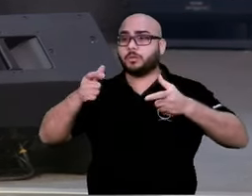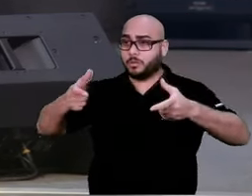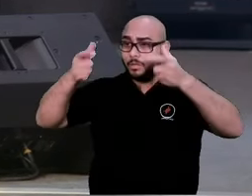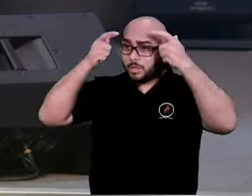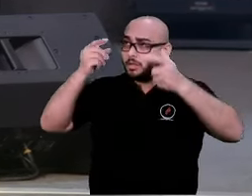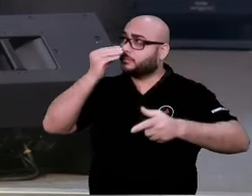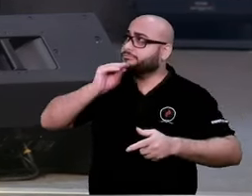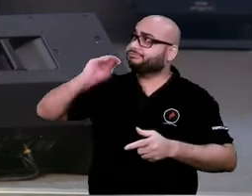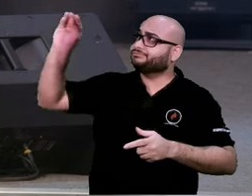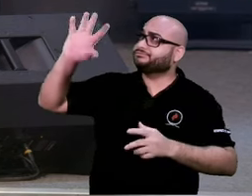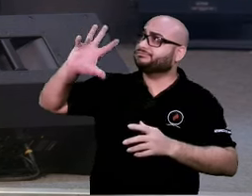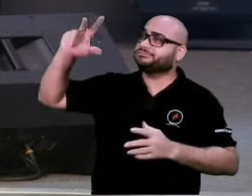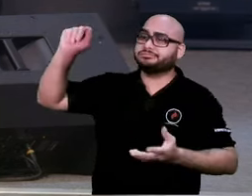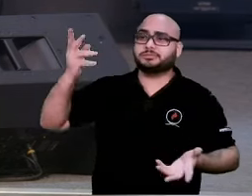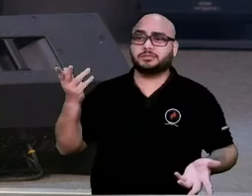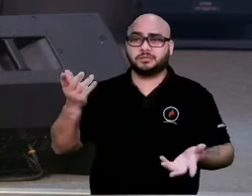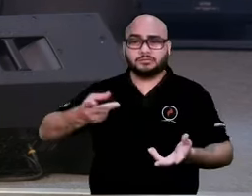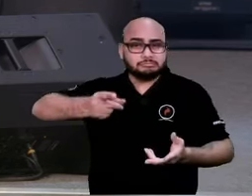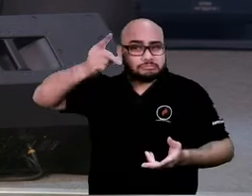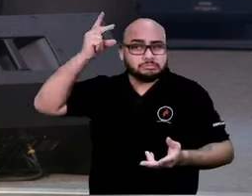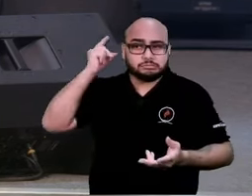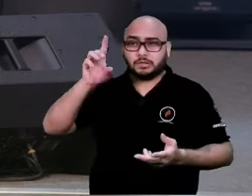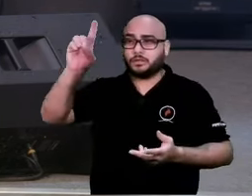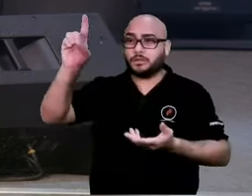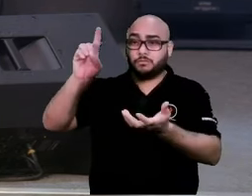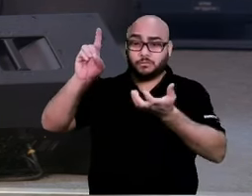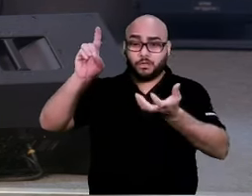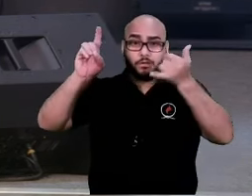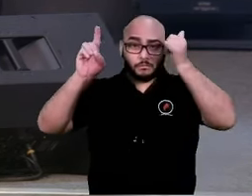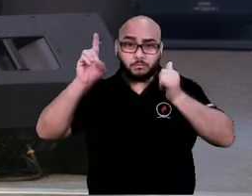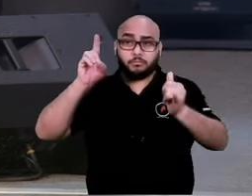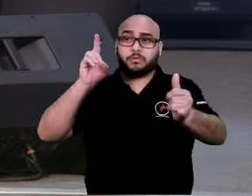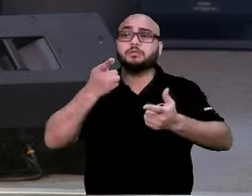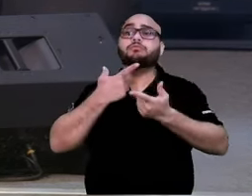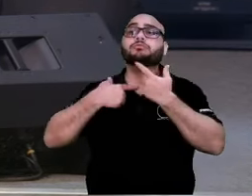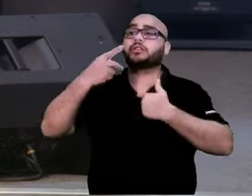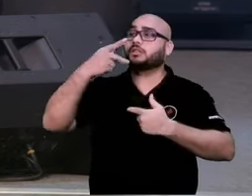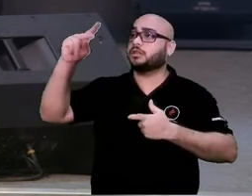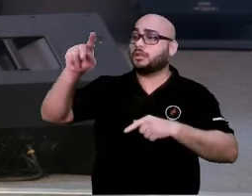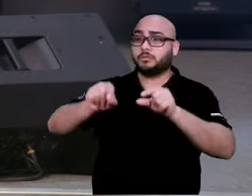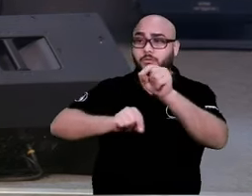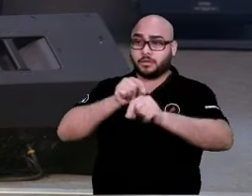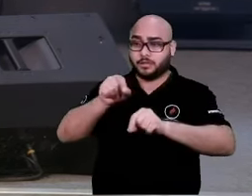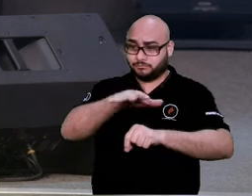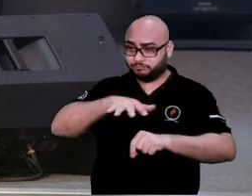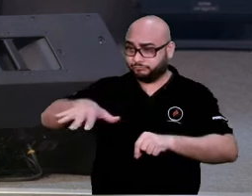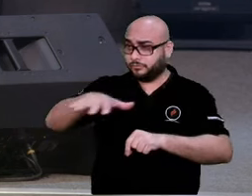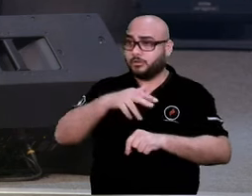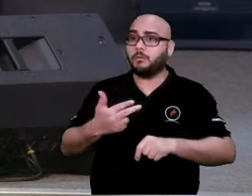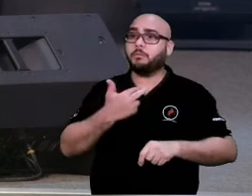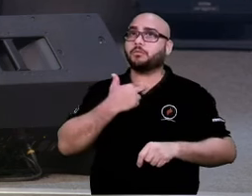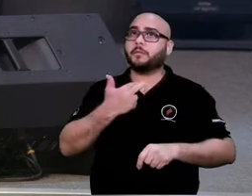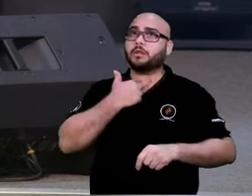muito tempo que eu quero te comunicar a minha vontade, mas você está muito ocupado. Sisaque te trouxe.